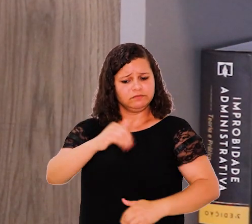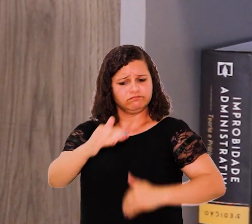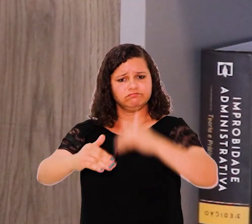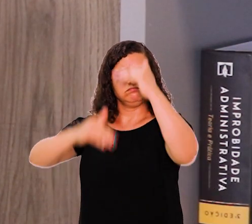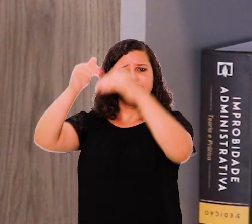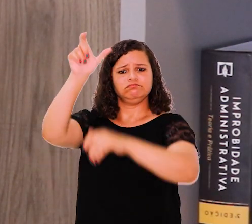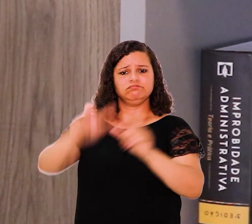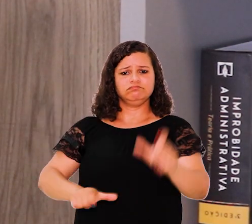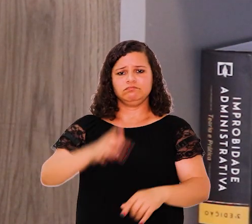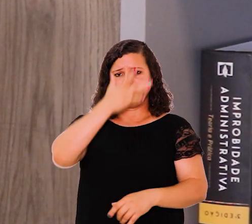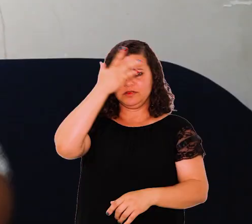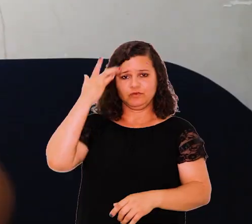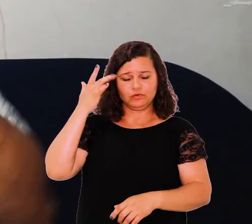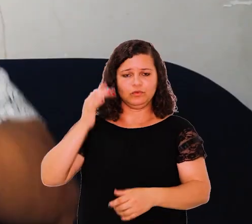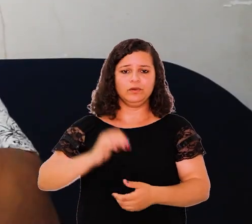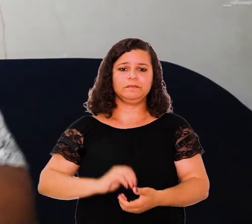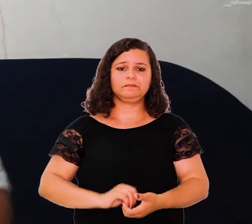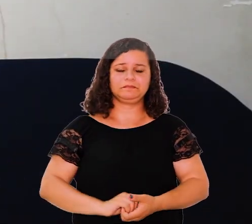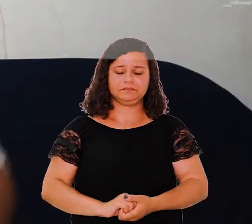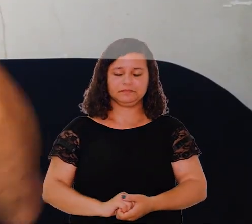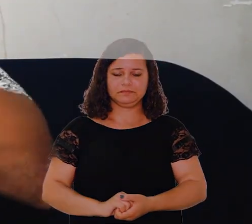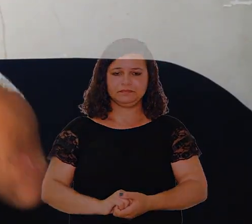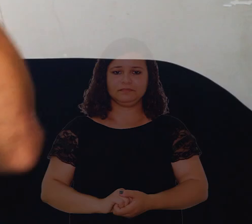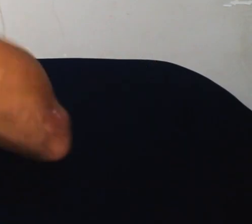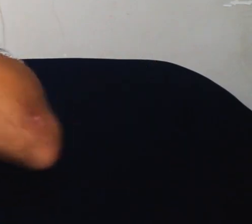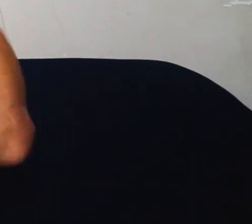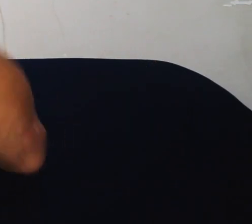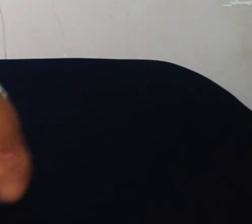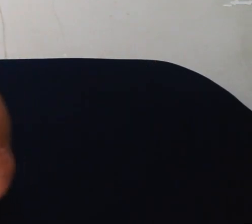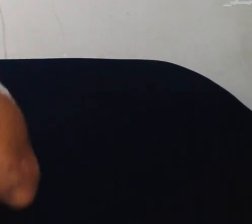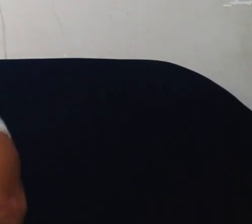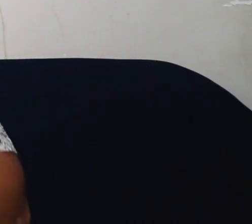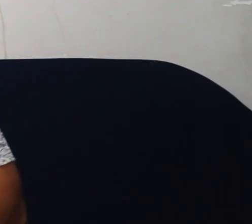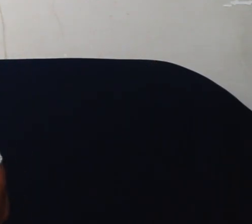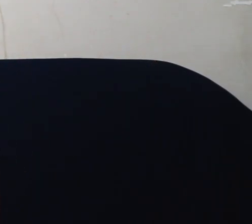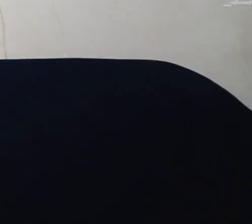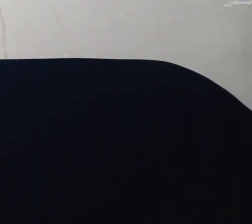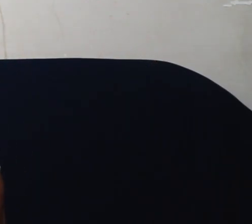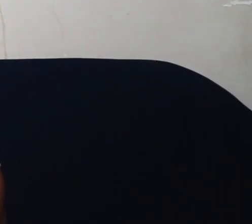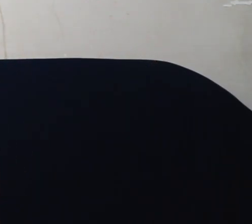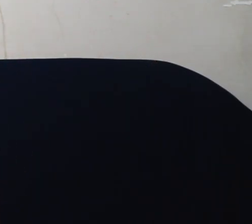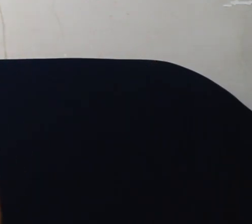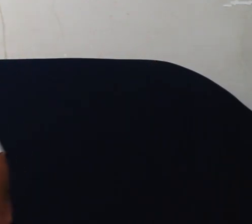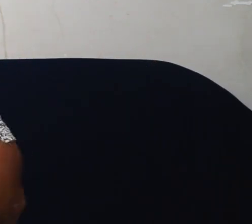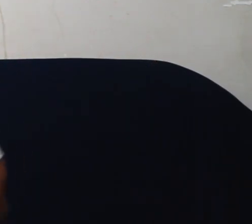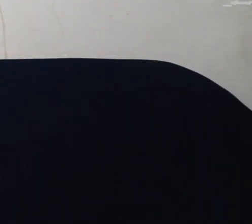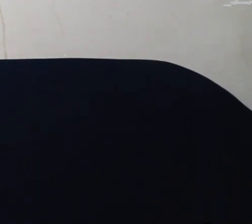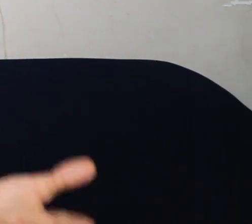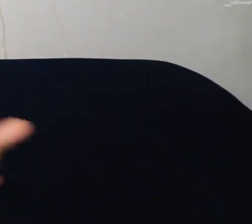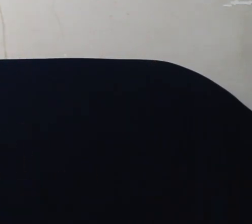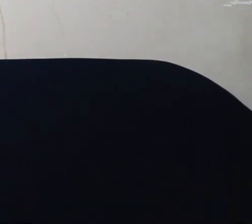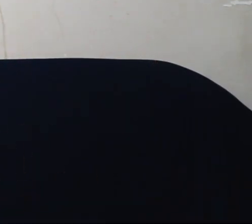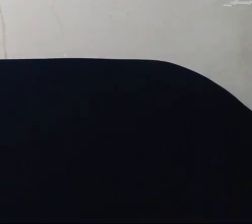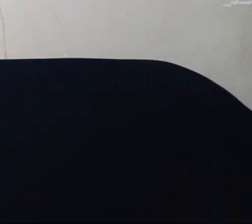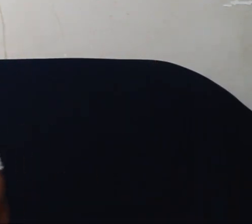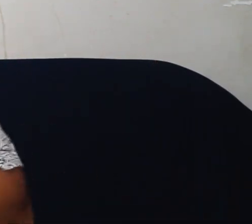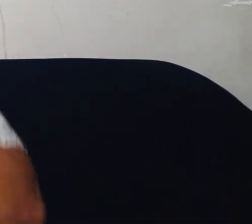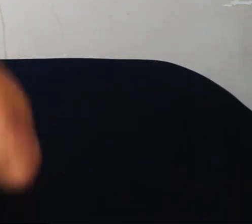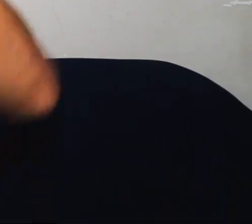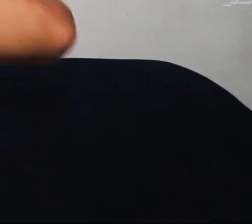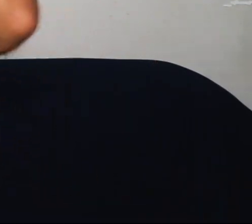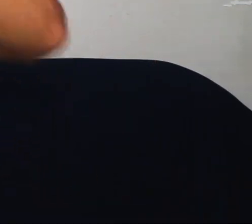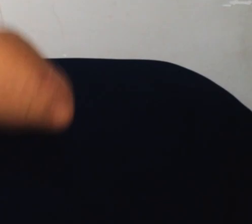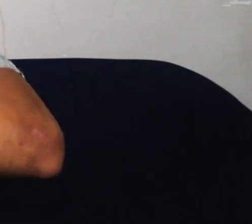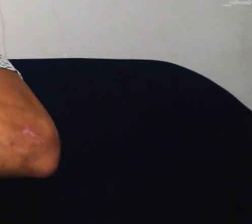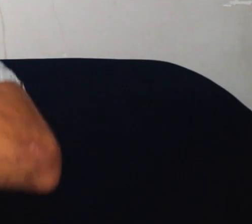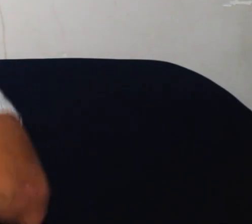se evoluir enquanto pessoa. Então, é preciso ter a Libras. Libras é a minha primeira língua. Então, nós precisamos evoluir,